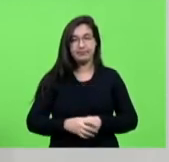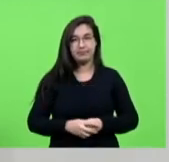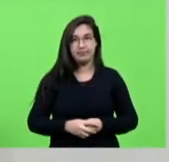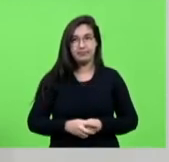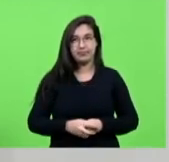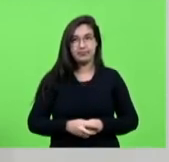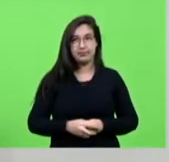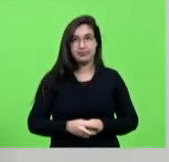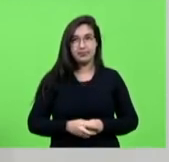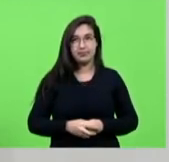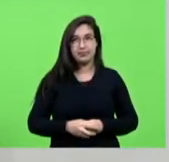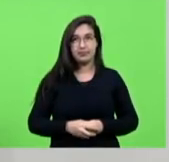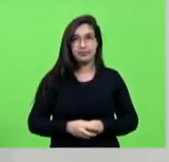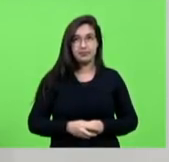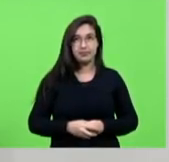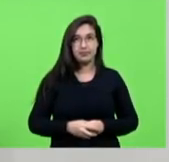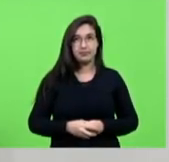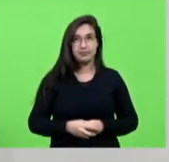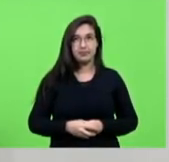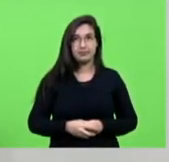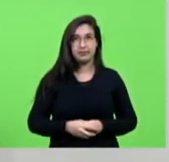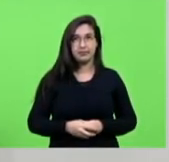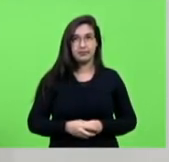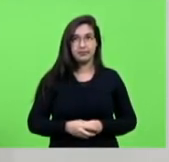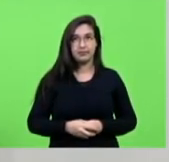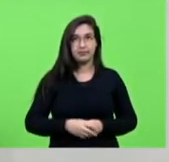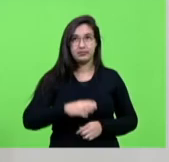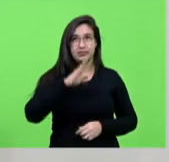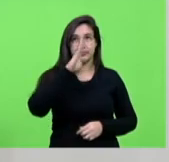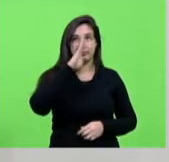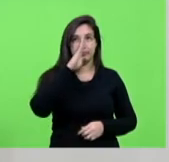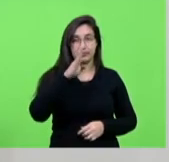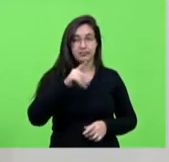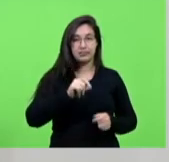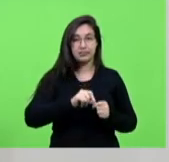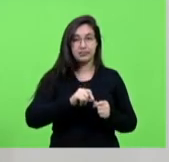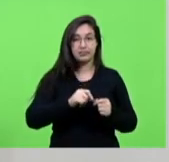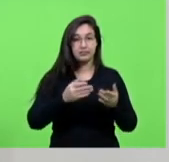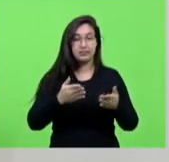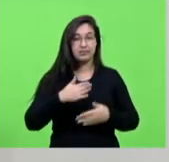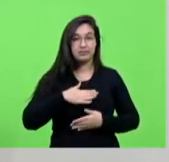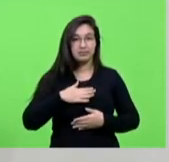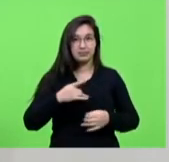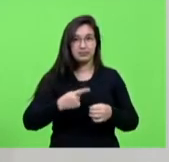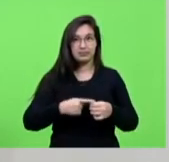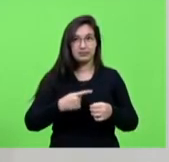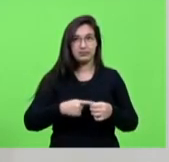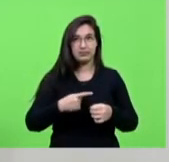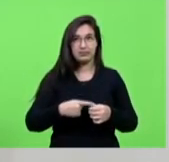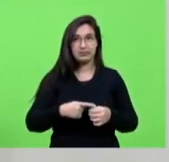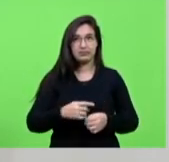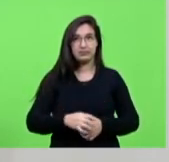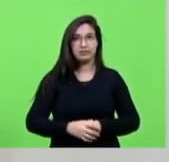Isso é um desaforo. Principalmente com o que foi feito com a minha cidade. Um